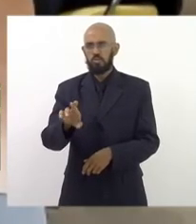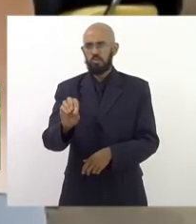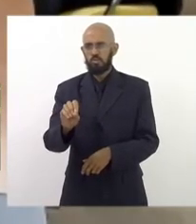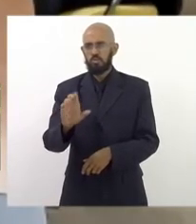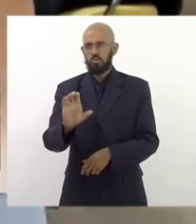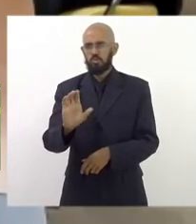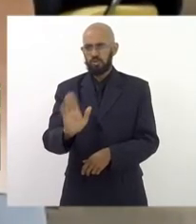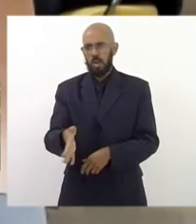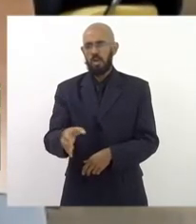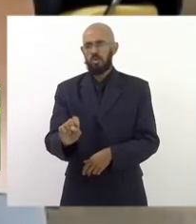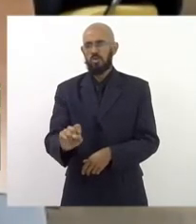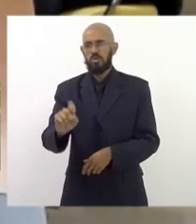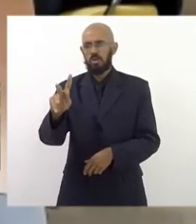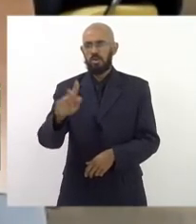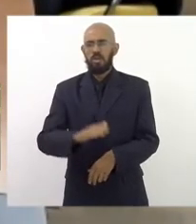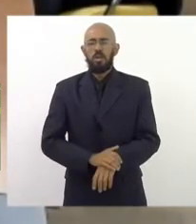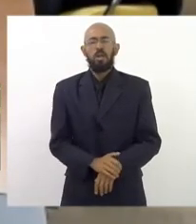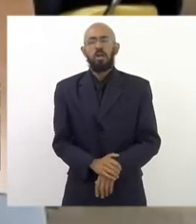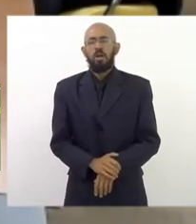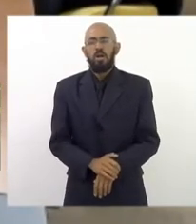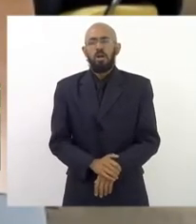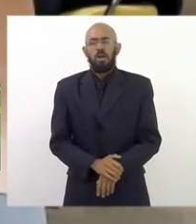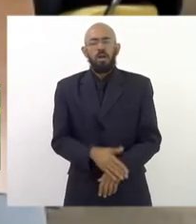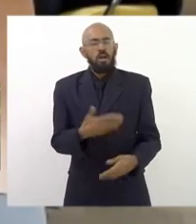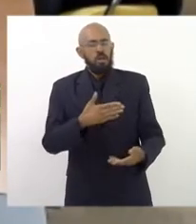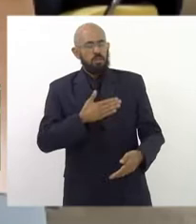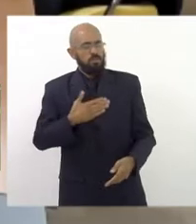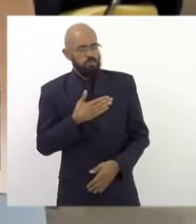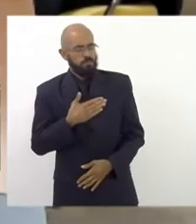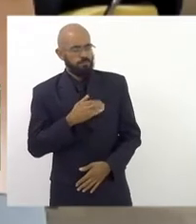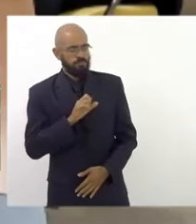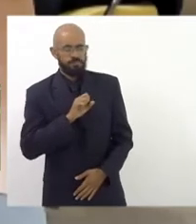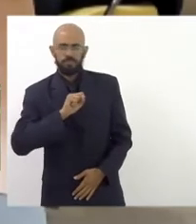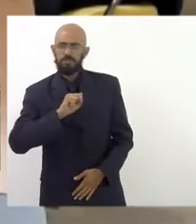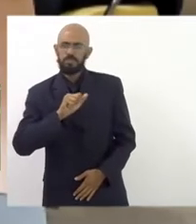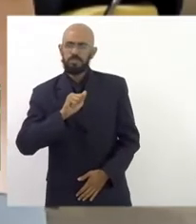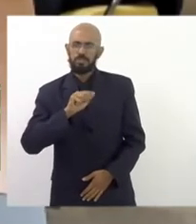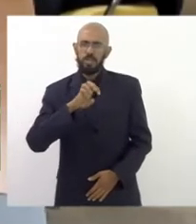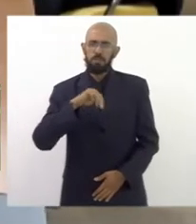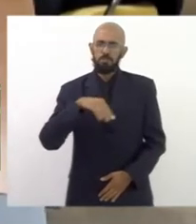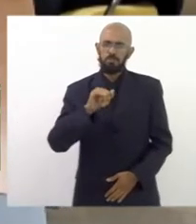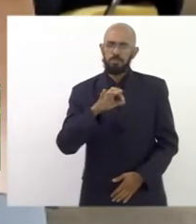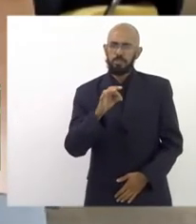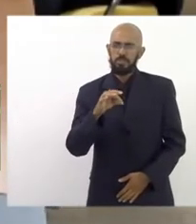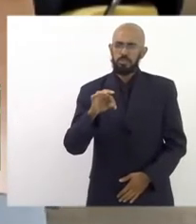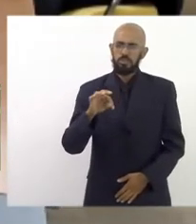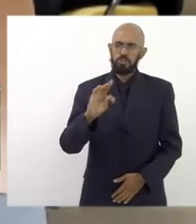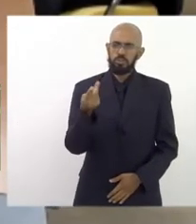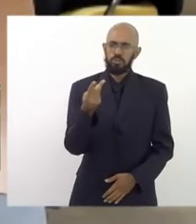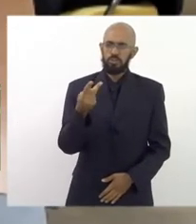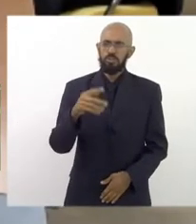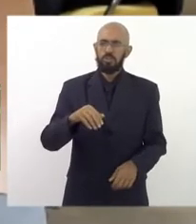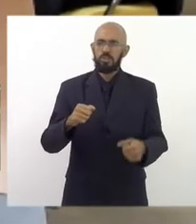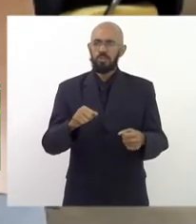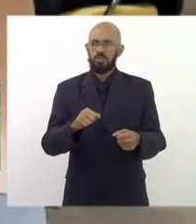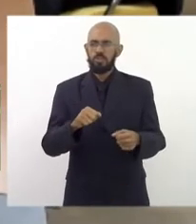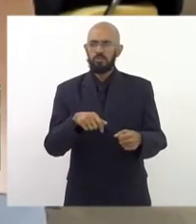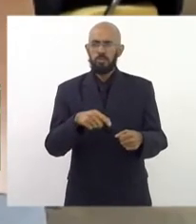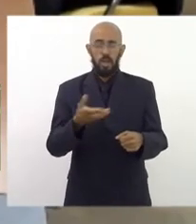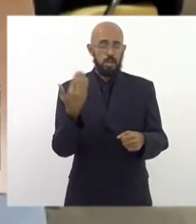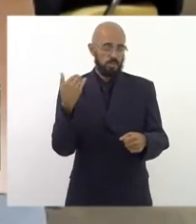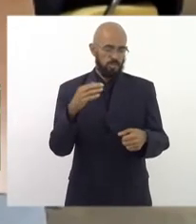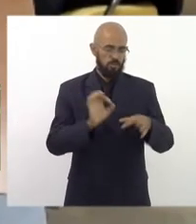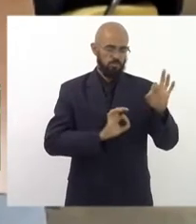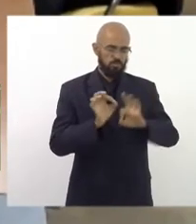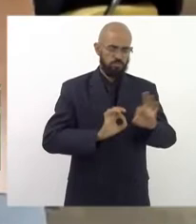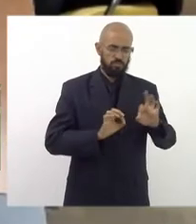Como o querido Samit, que esteve à frente da Secretaria durante bastante tempo, e planejamento teve que acabou indo para a